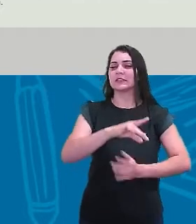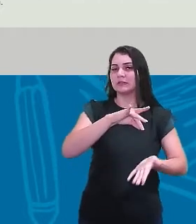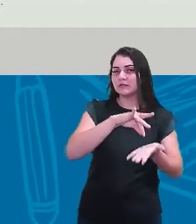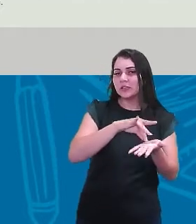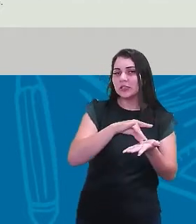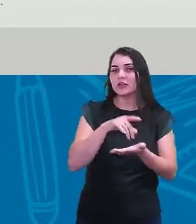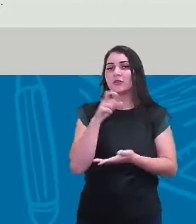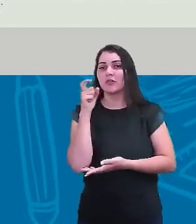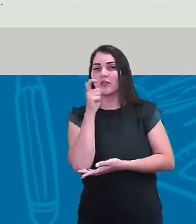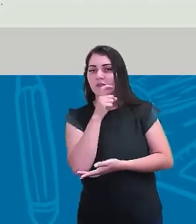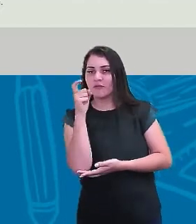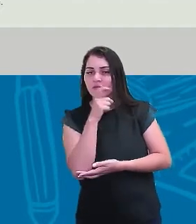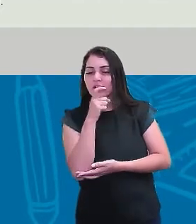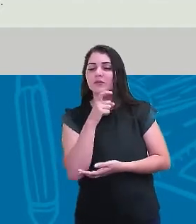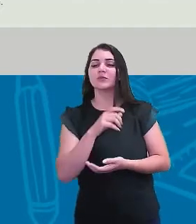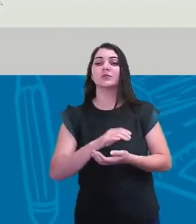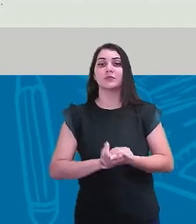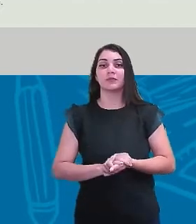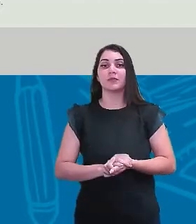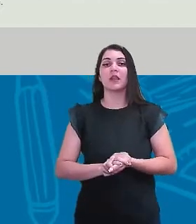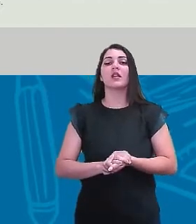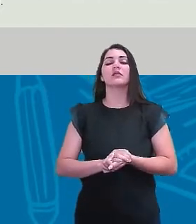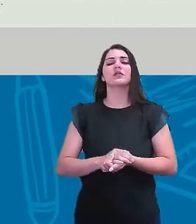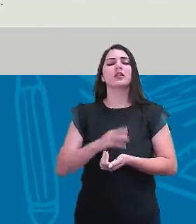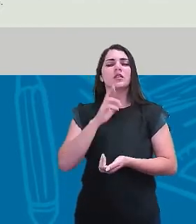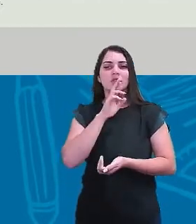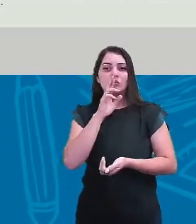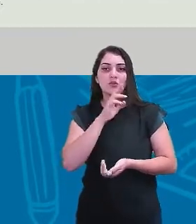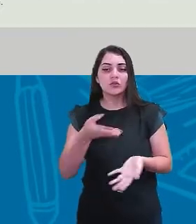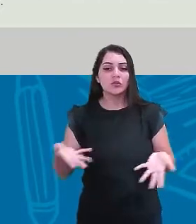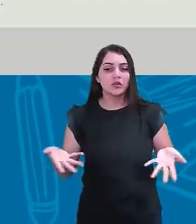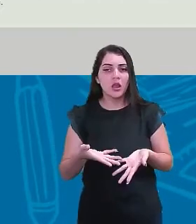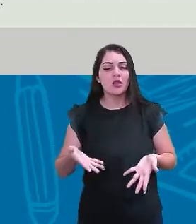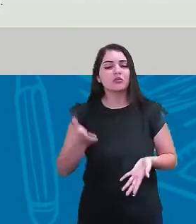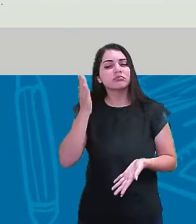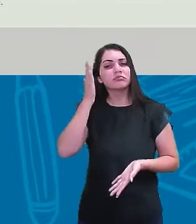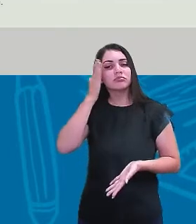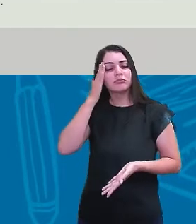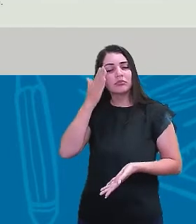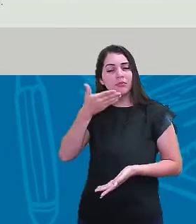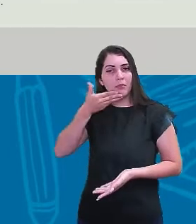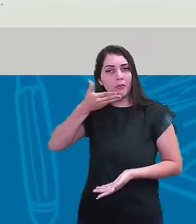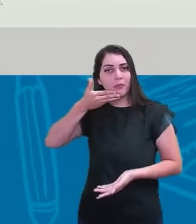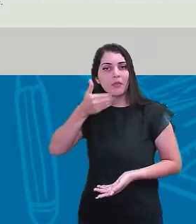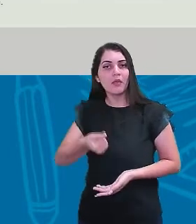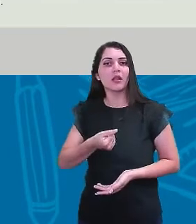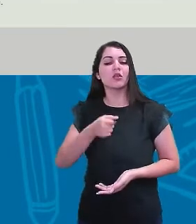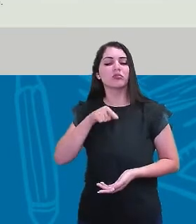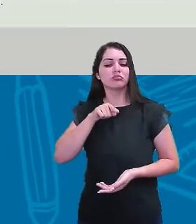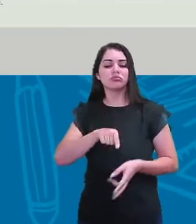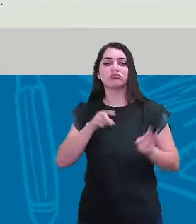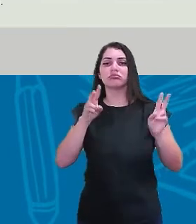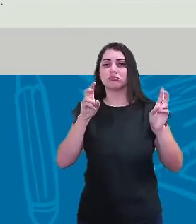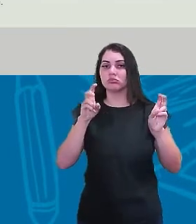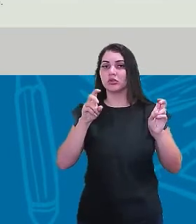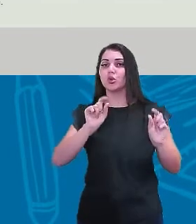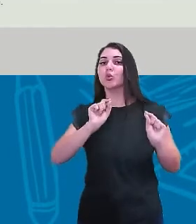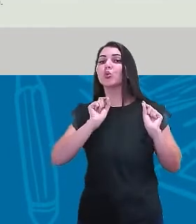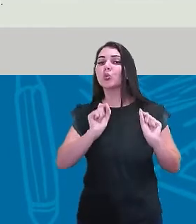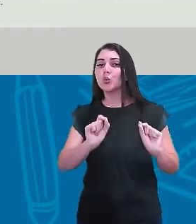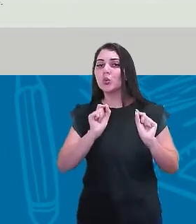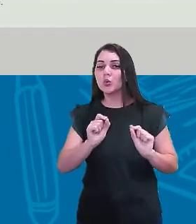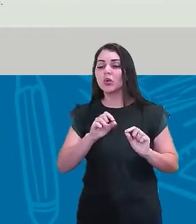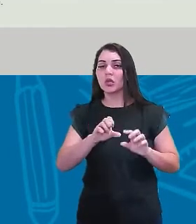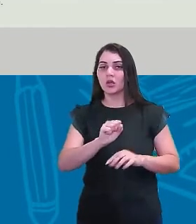ao vivo, tá bom? Com vocês aqui, ó, falando com vocês, para a gente entender melhor sobre esse assunto do que é o